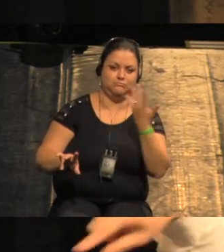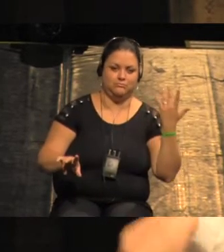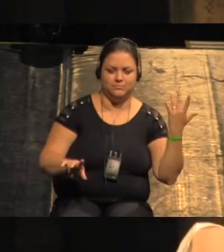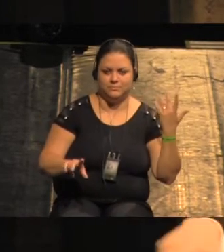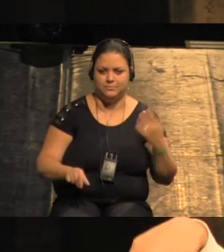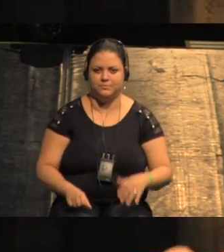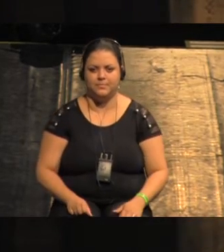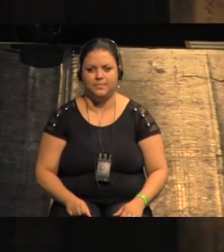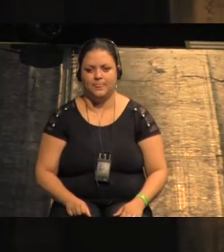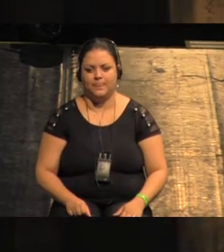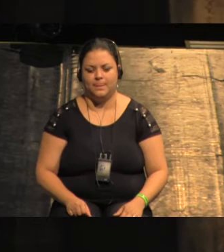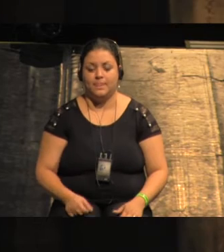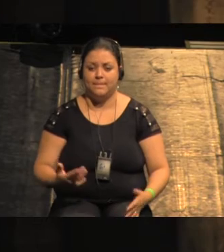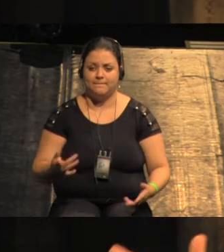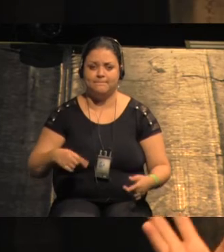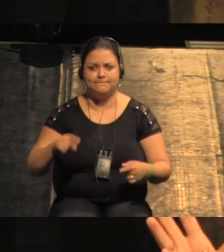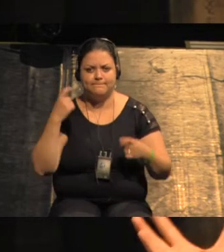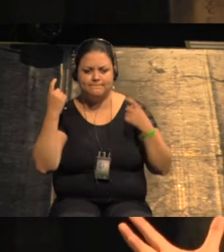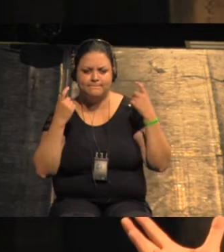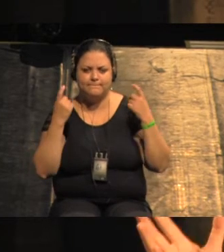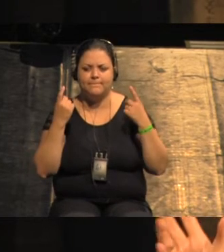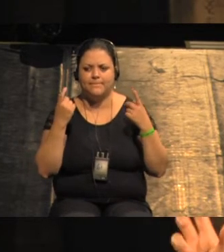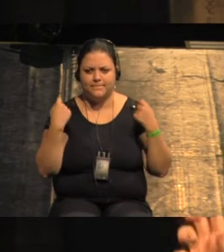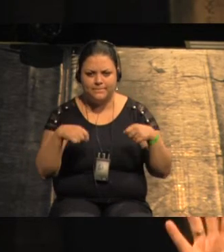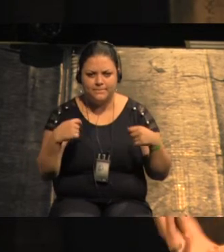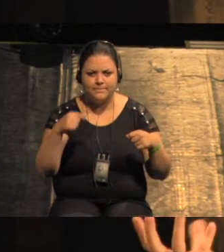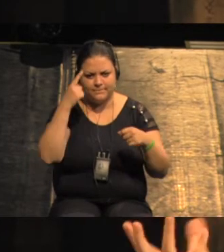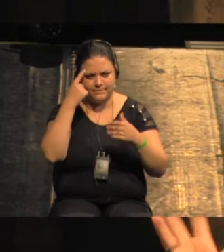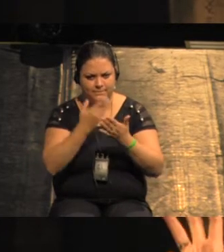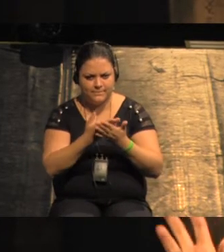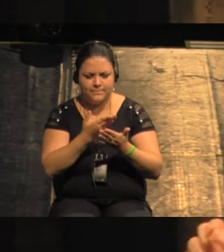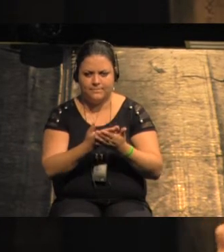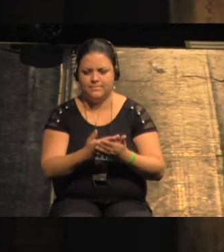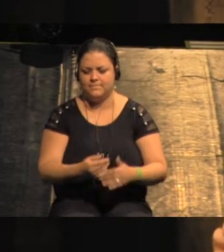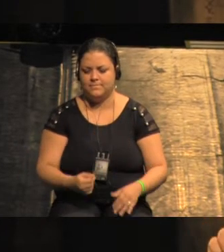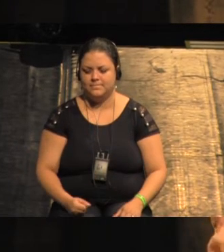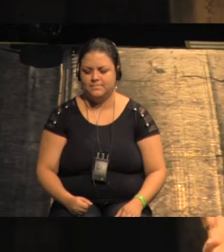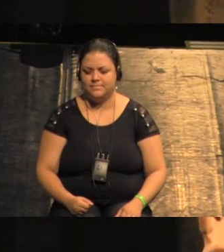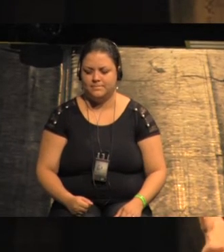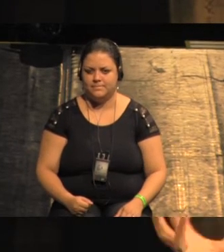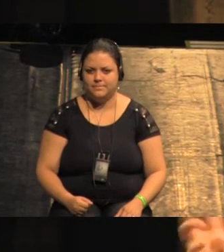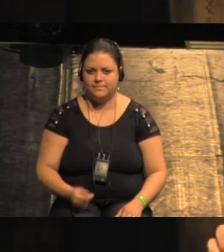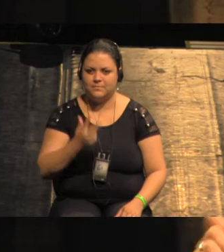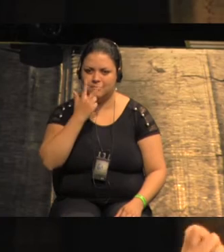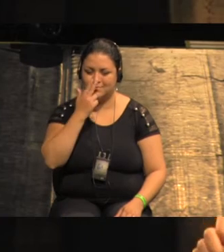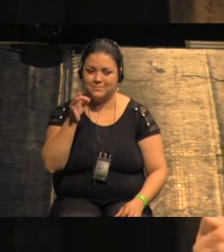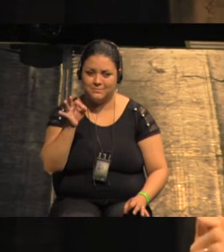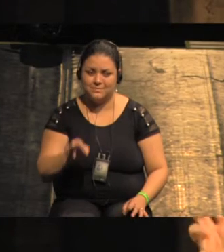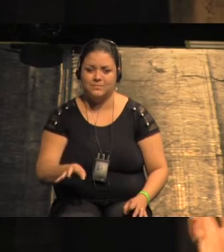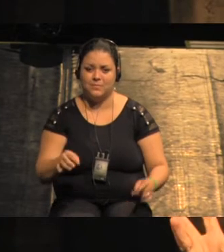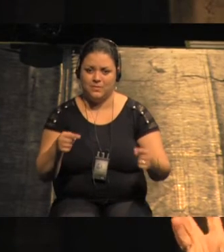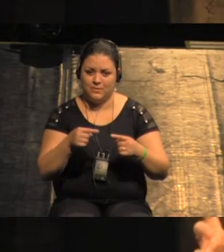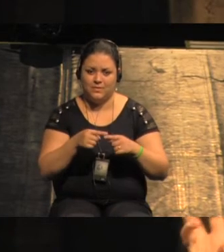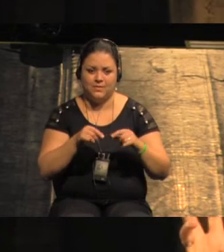entorno, ou da área em questão. Então, são coisas de calibragem, de fine-tuning, né?